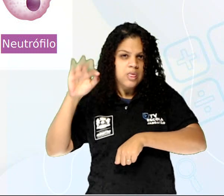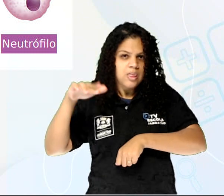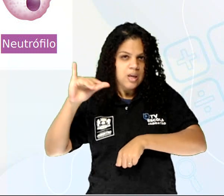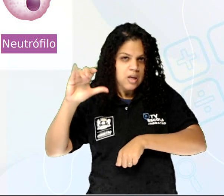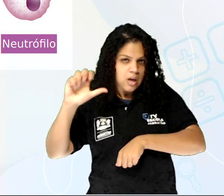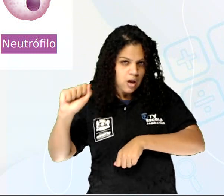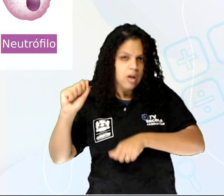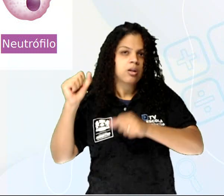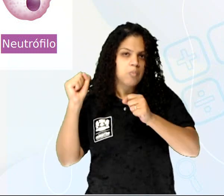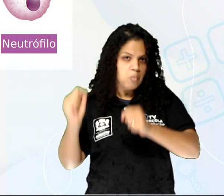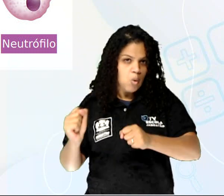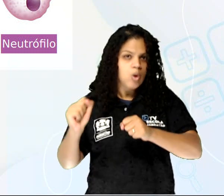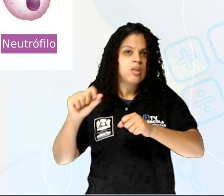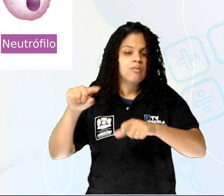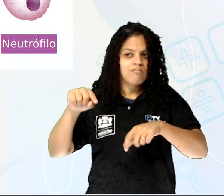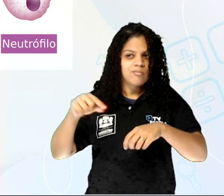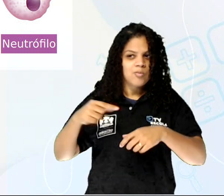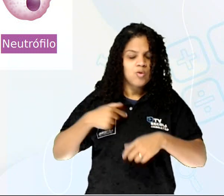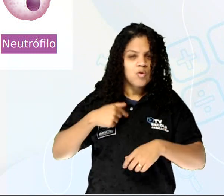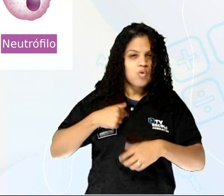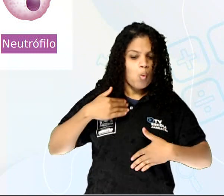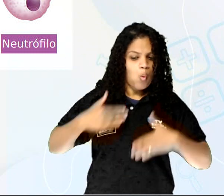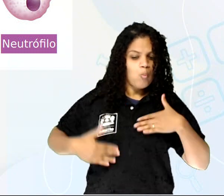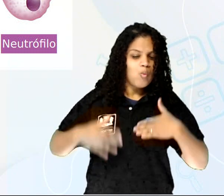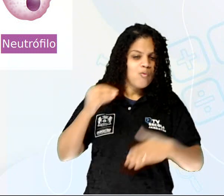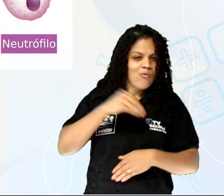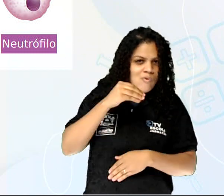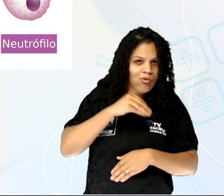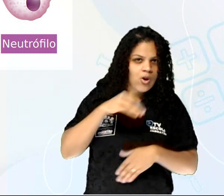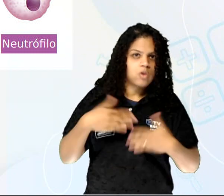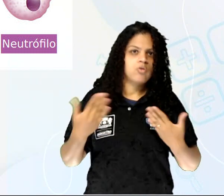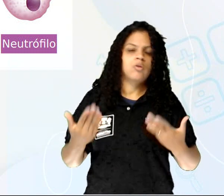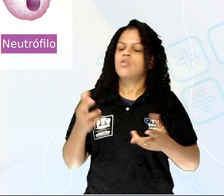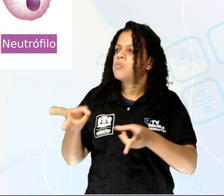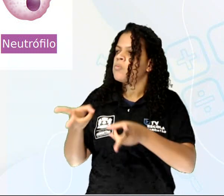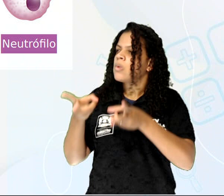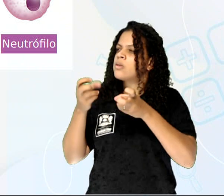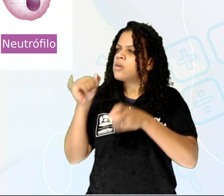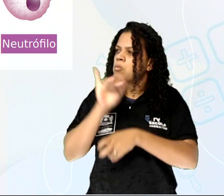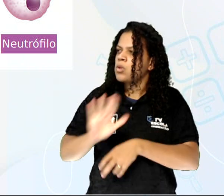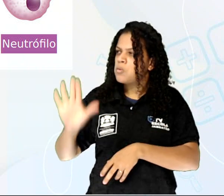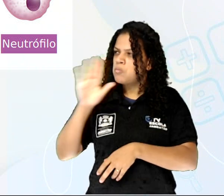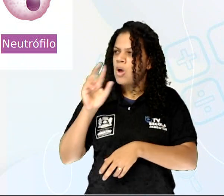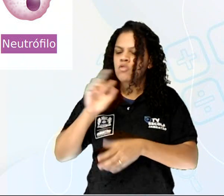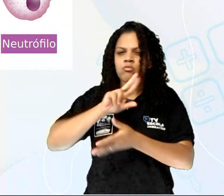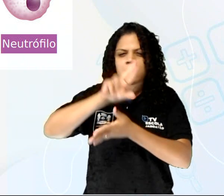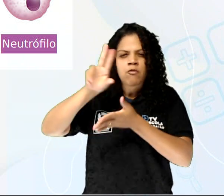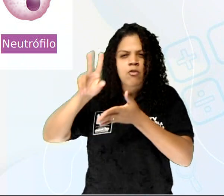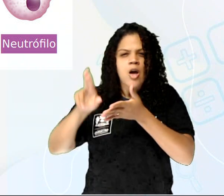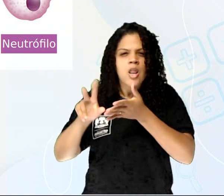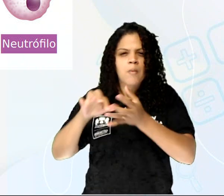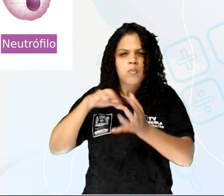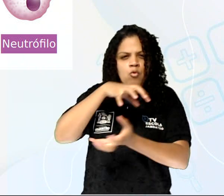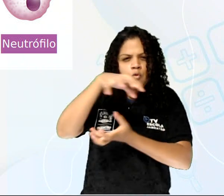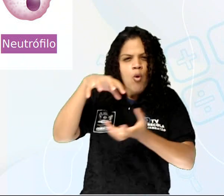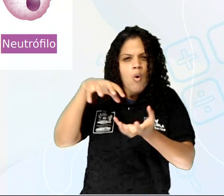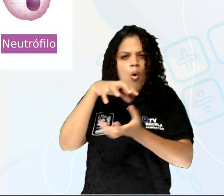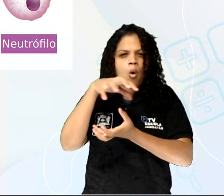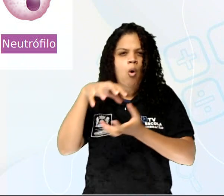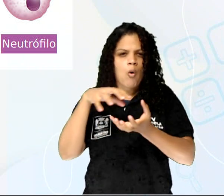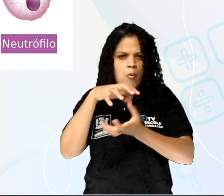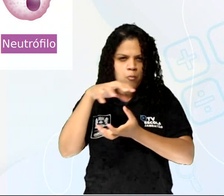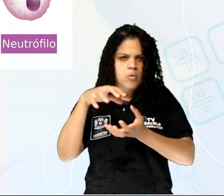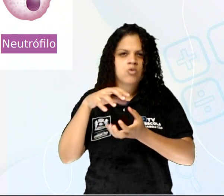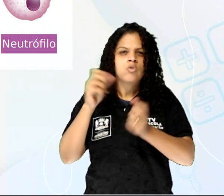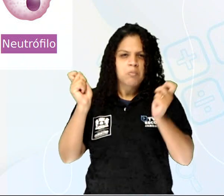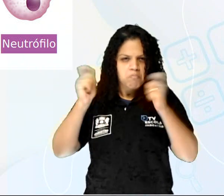Então, aqui a gente observa as diferentes formas que os leucócitos podem apresentar no nosso